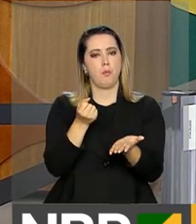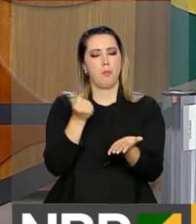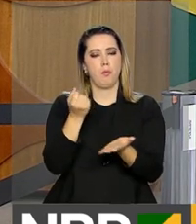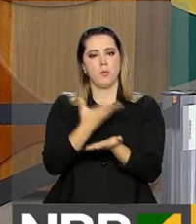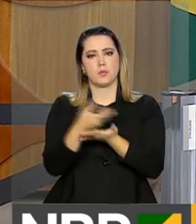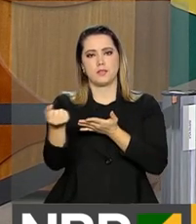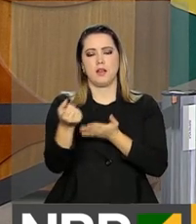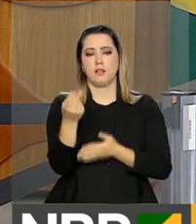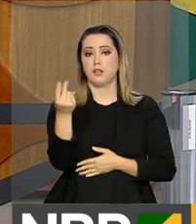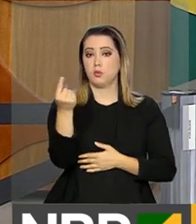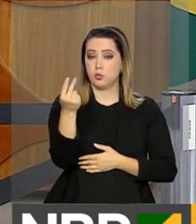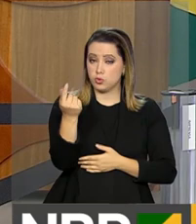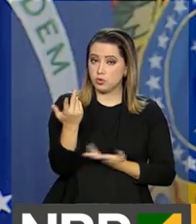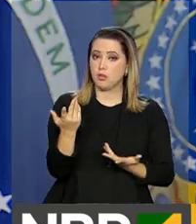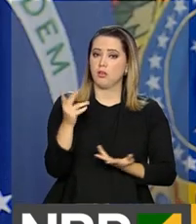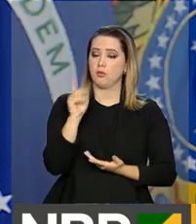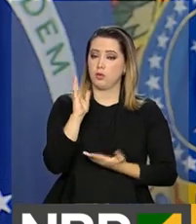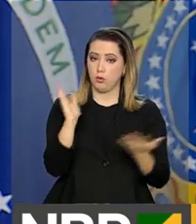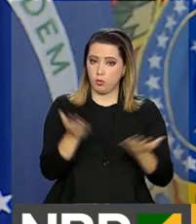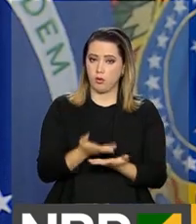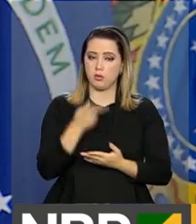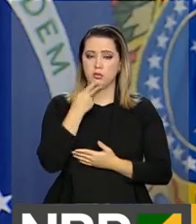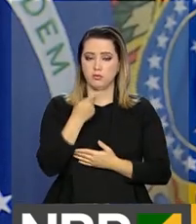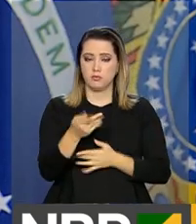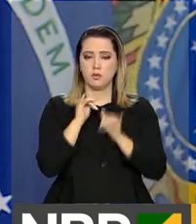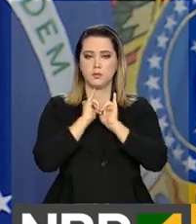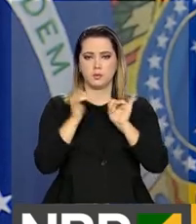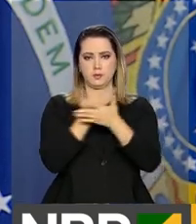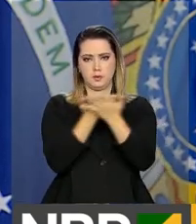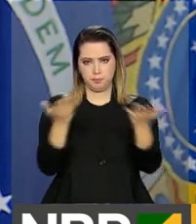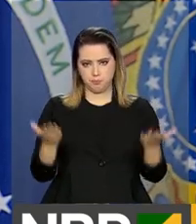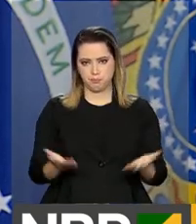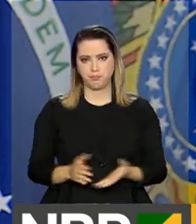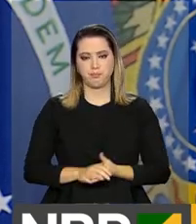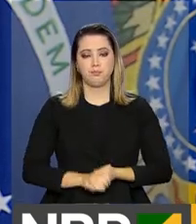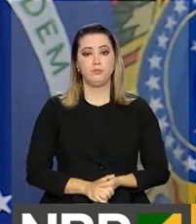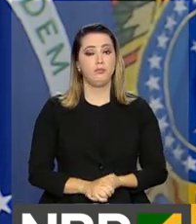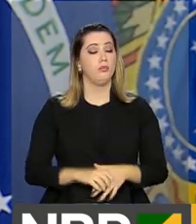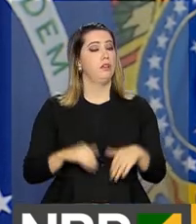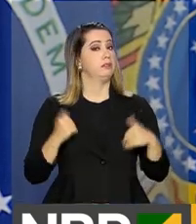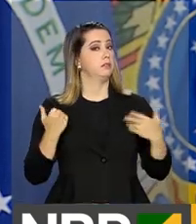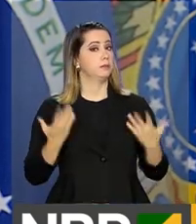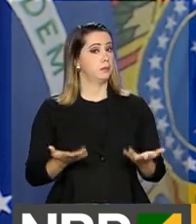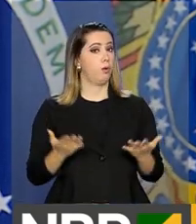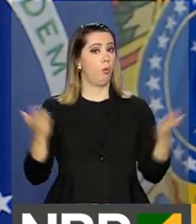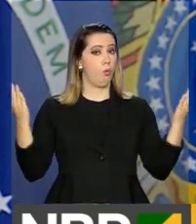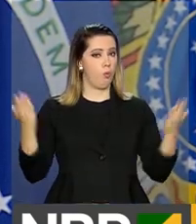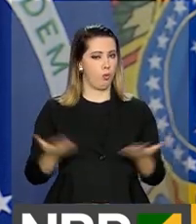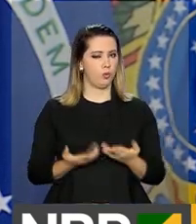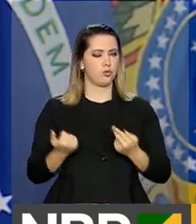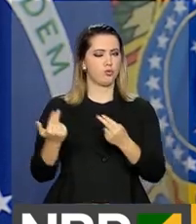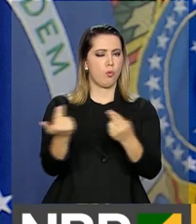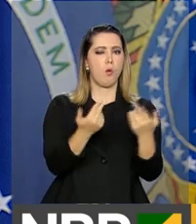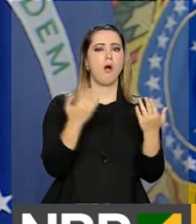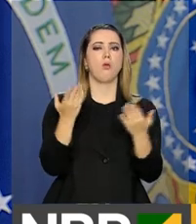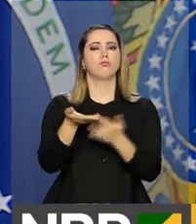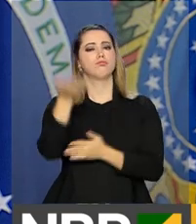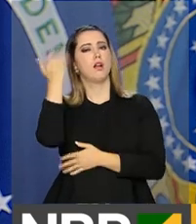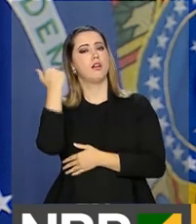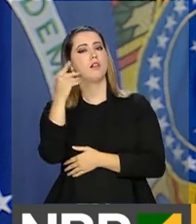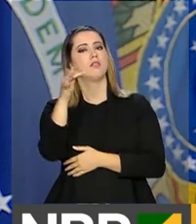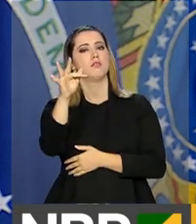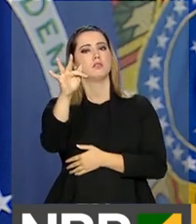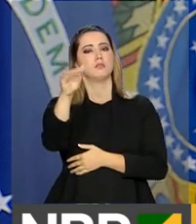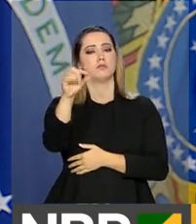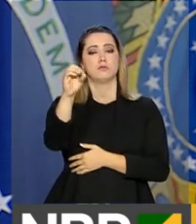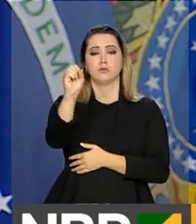ora é divulgamos é portanto hoje assim como aconteceu com um fundo de garantia o saque do